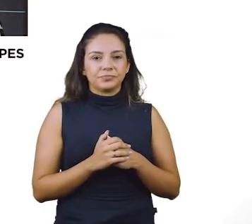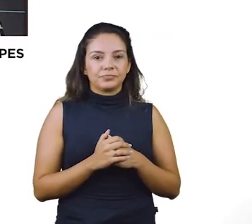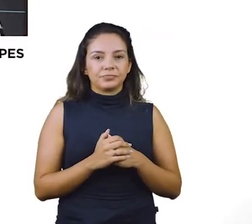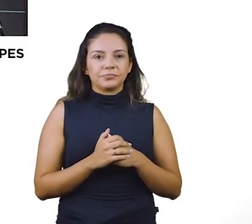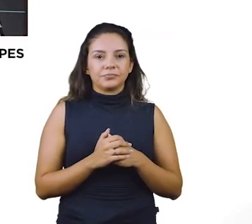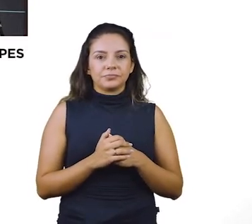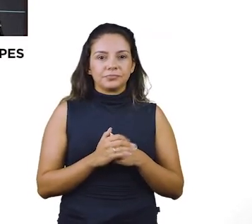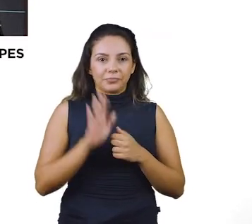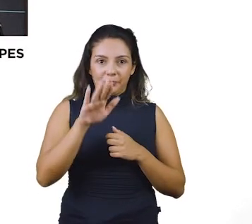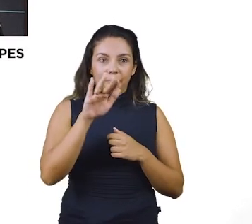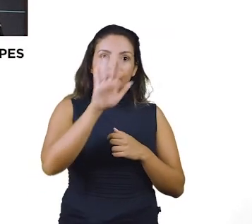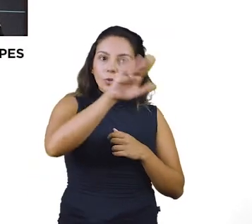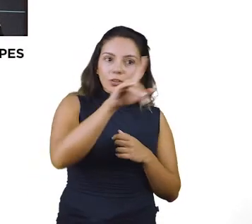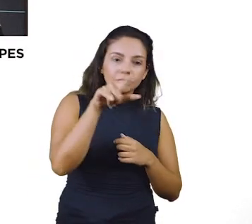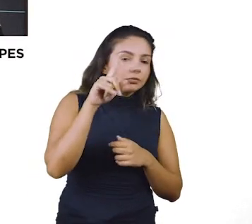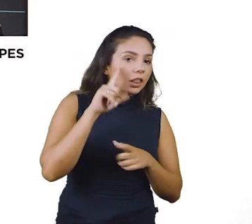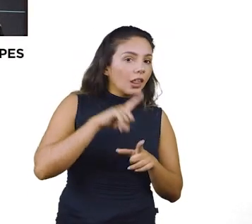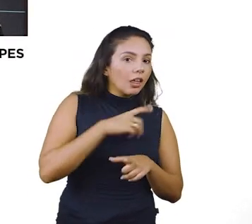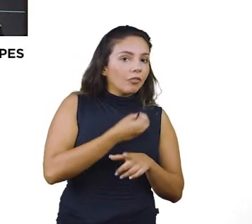Carlinhos? Opa!